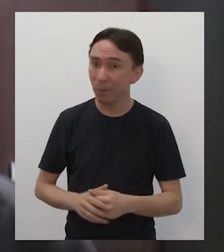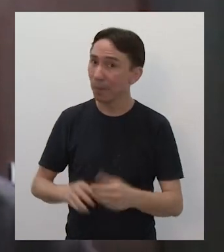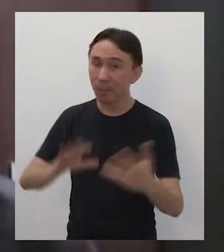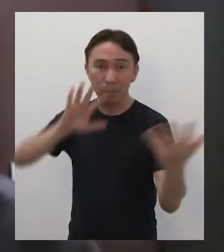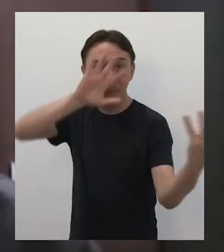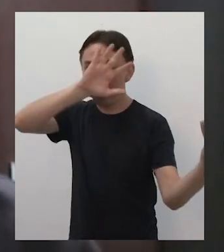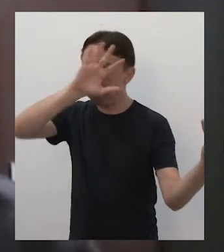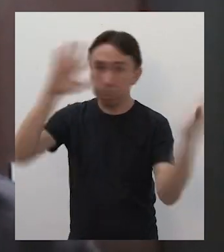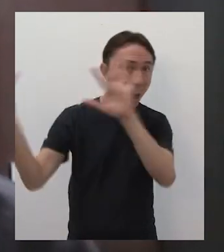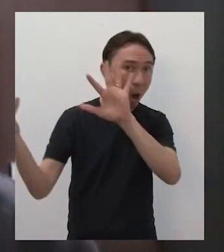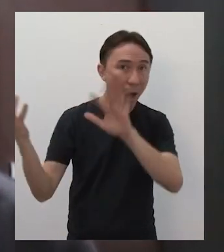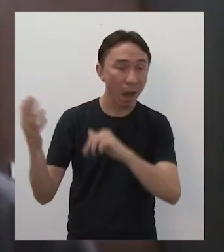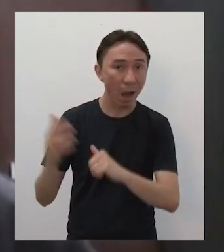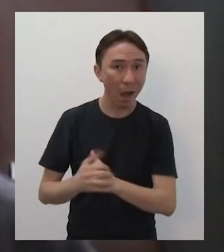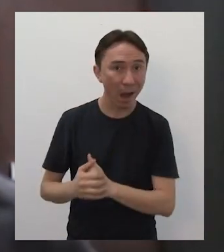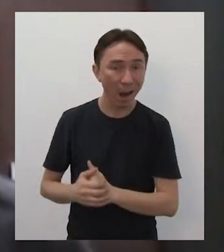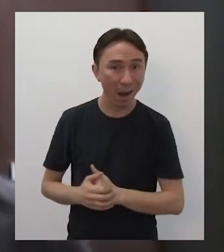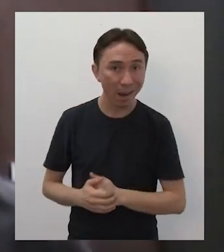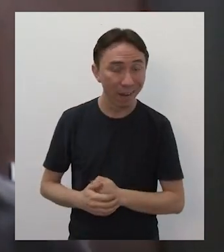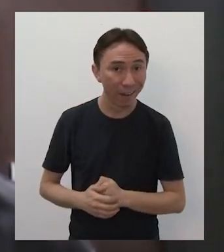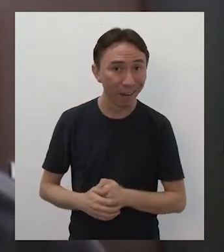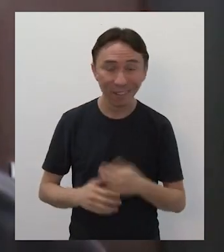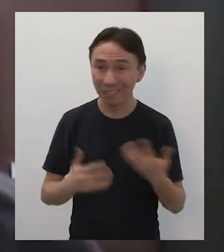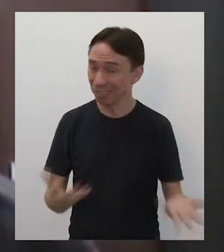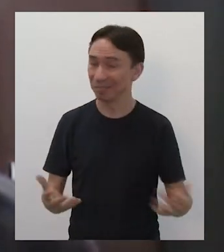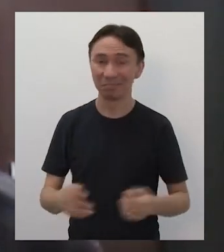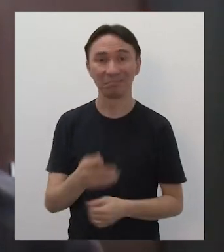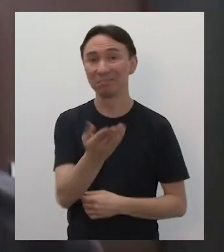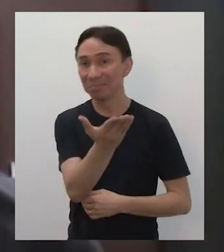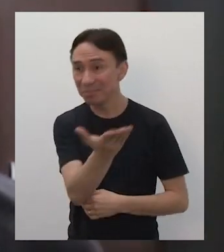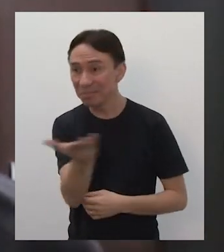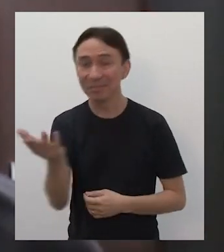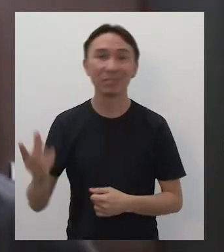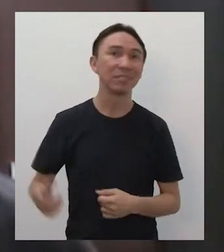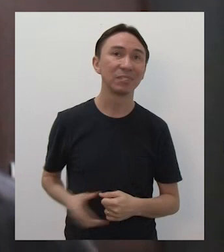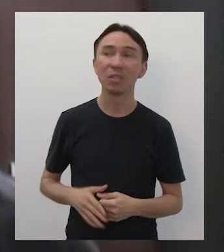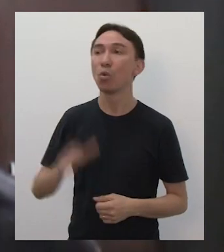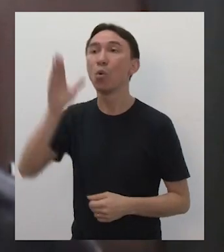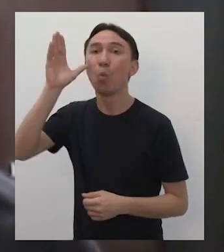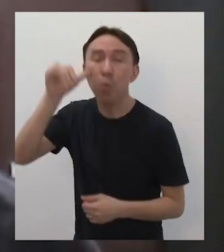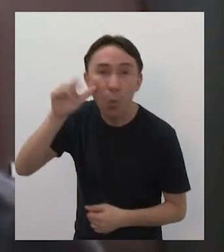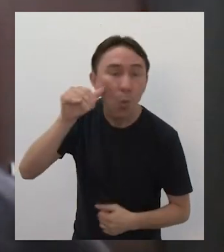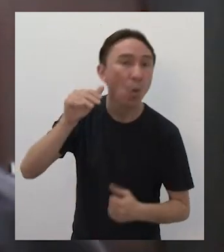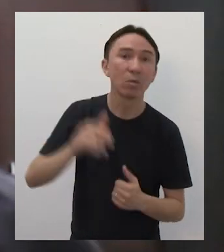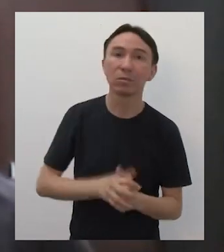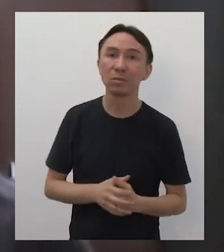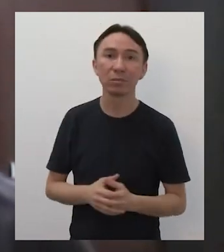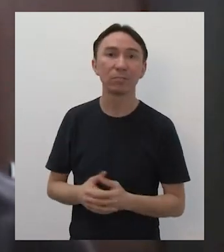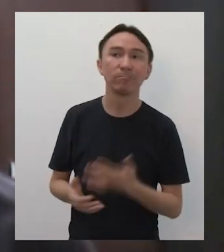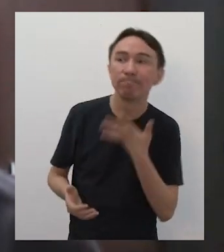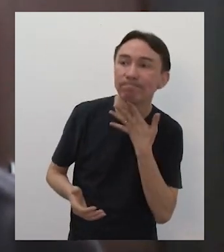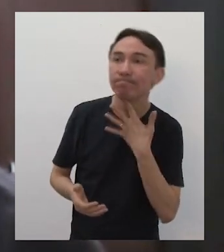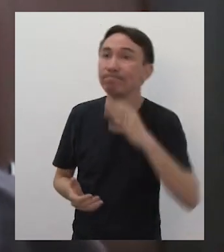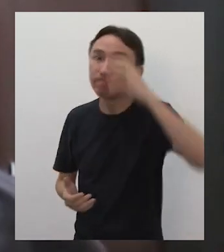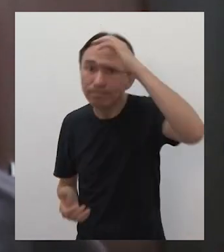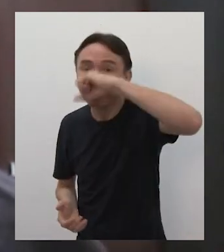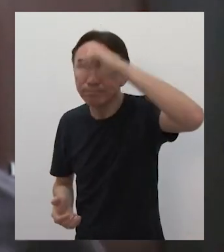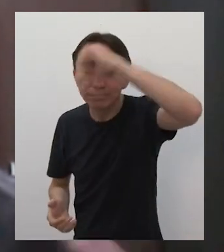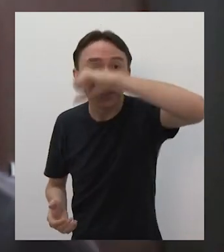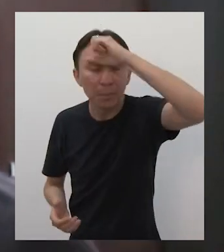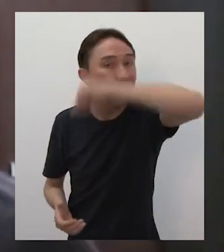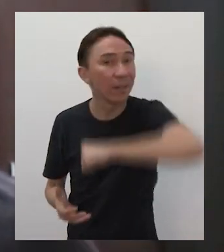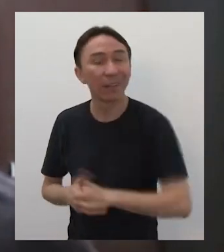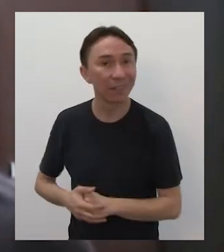nessa questão, né? De você ter o quê? De você ter a curiosidade, de você querer aprender, de você ter